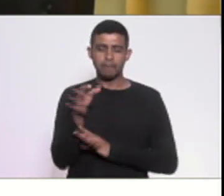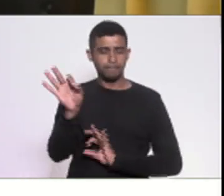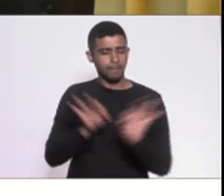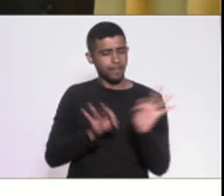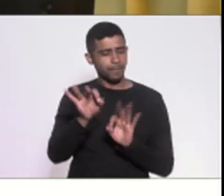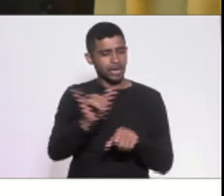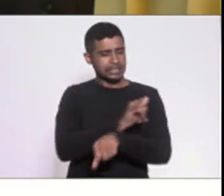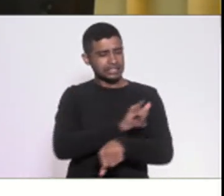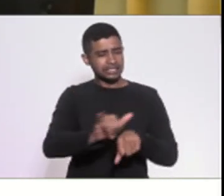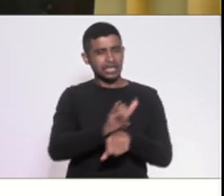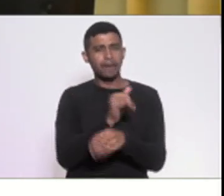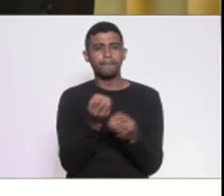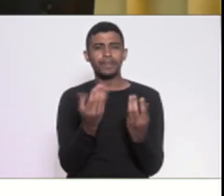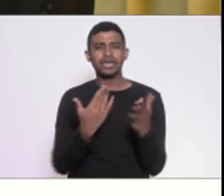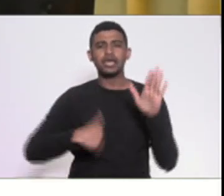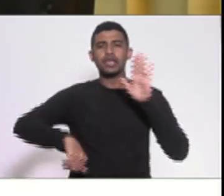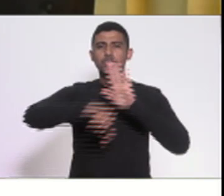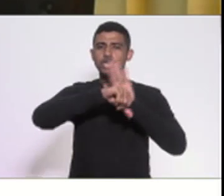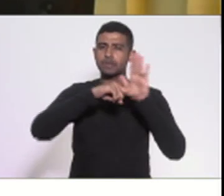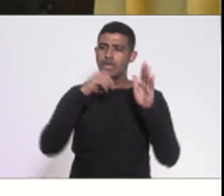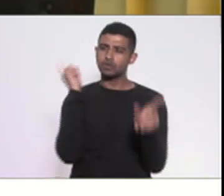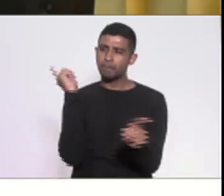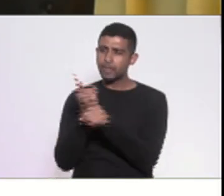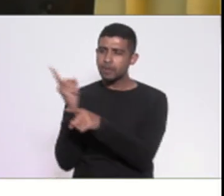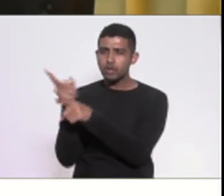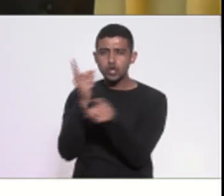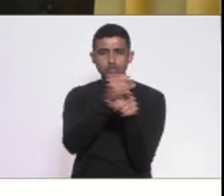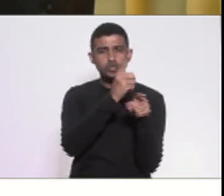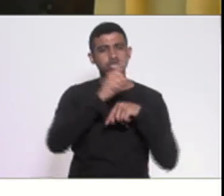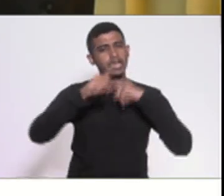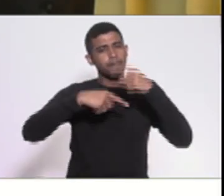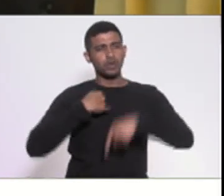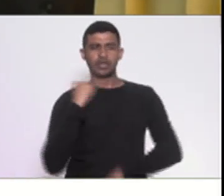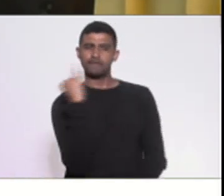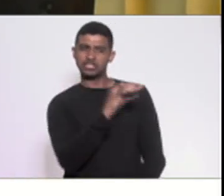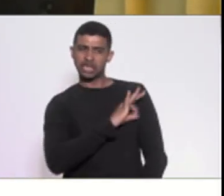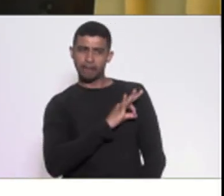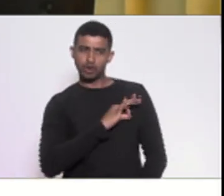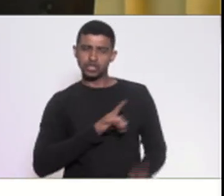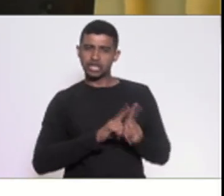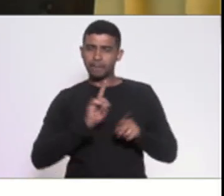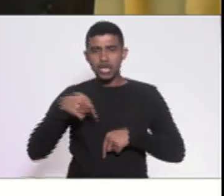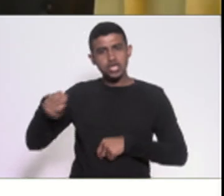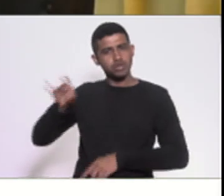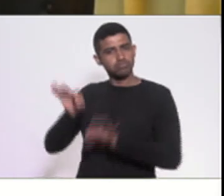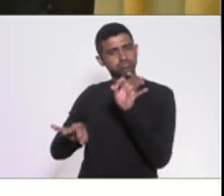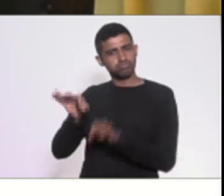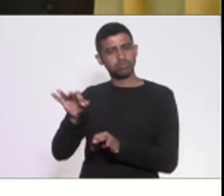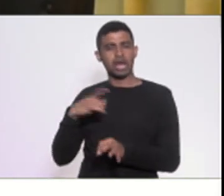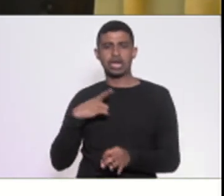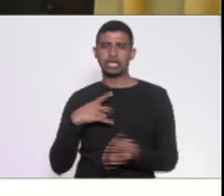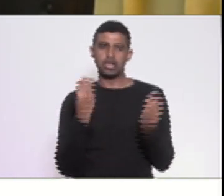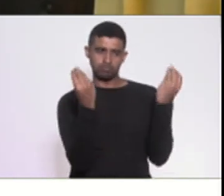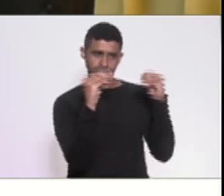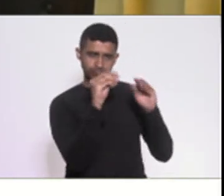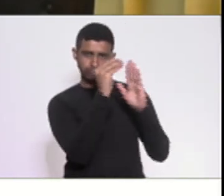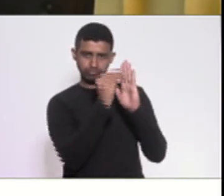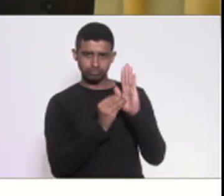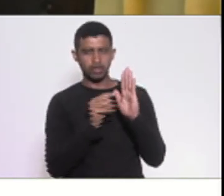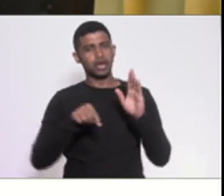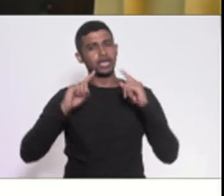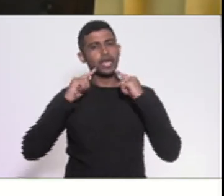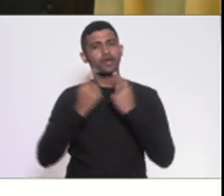para que esses crimes sejam devidamente identificados, denunciados e julgados. E aqui foi colocado uma das sessões